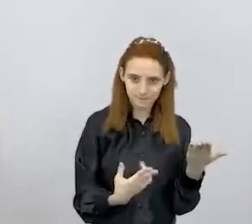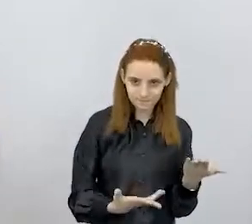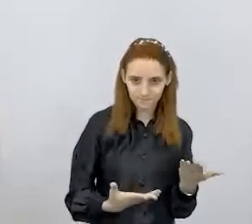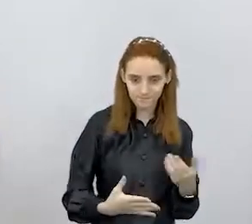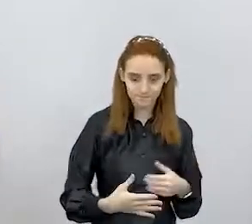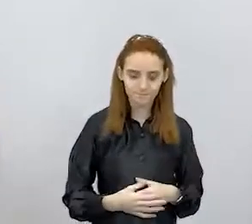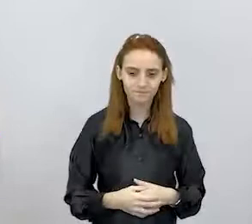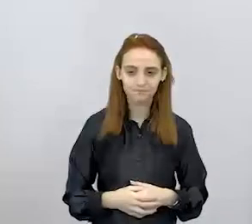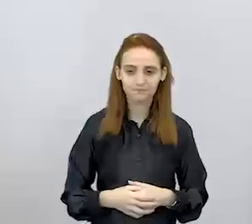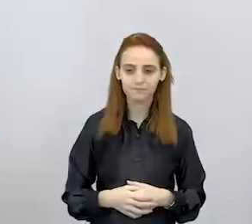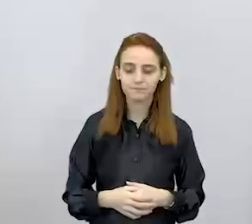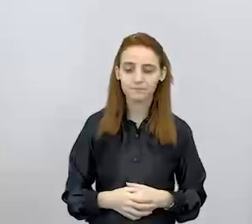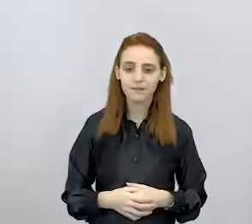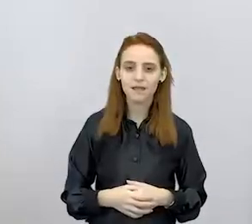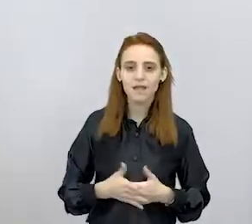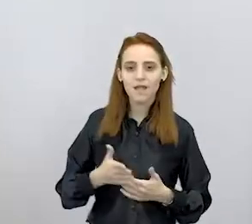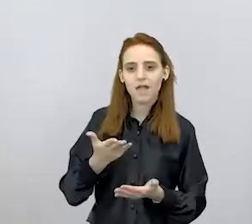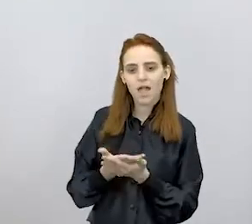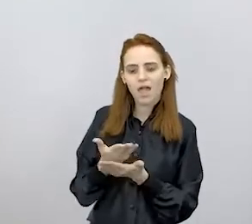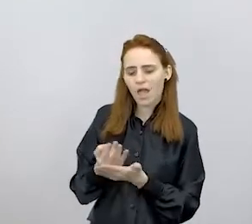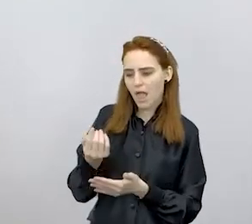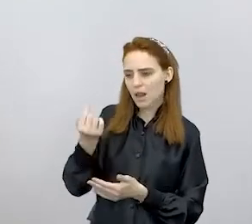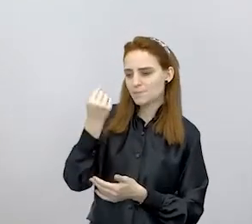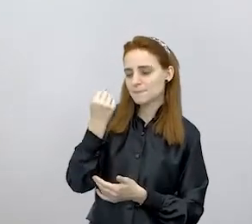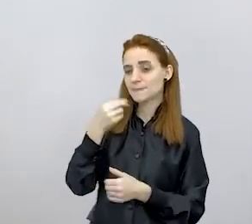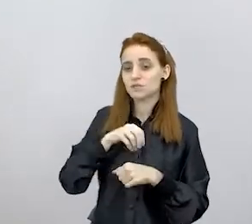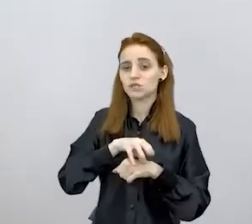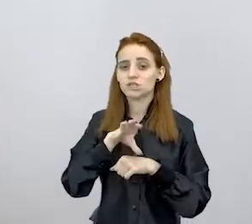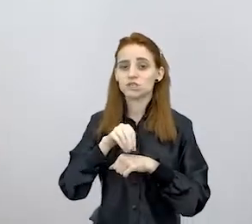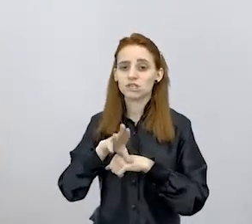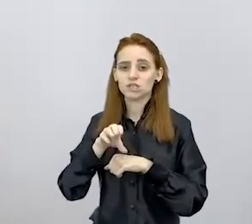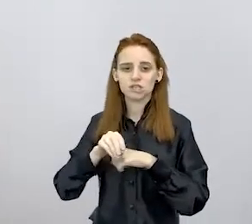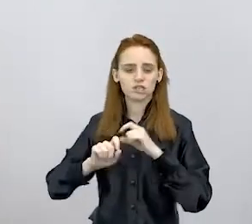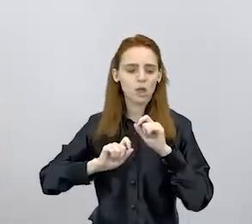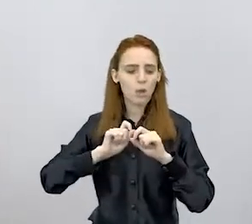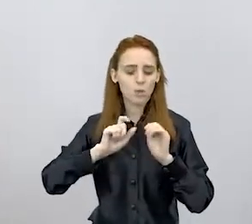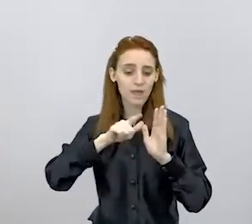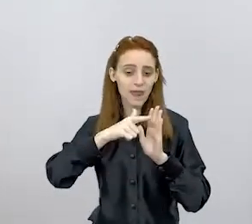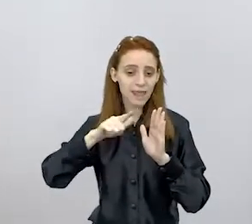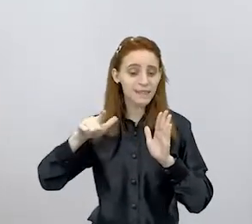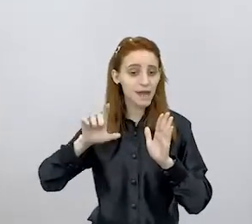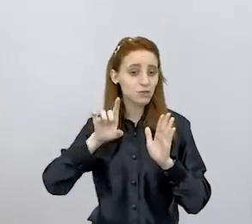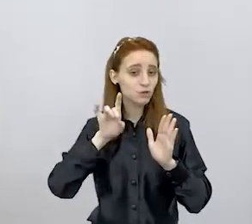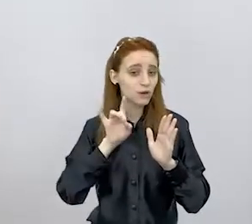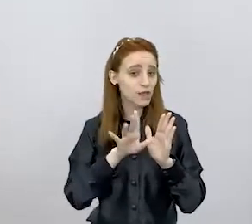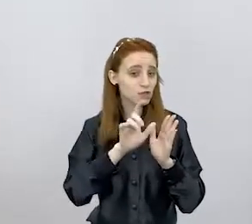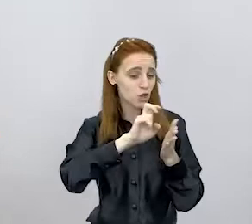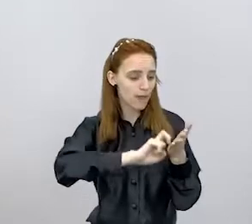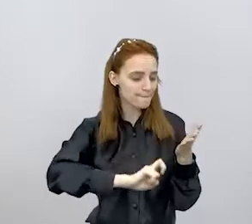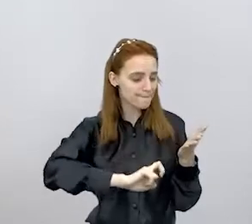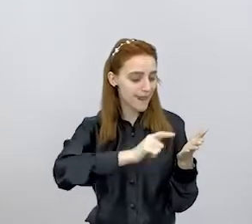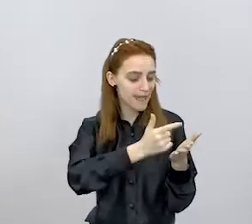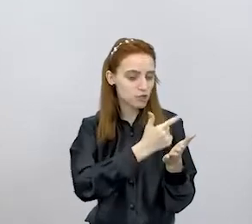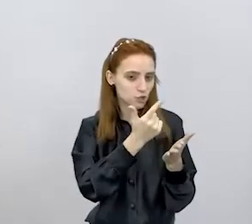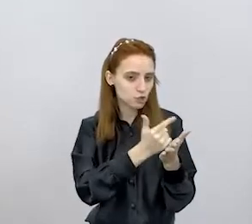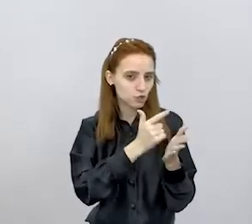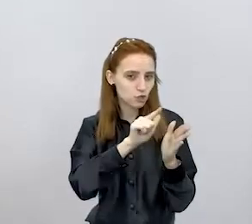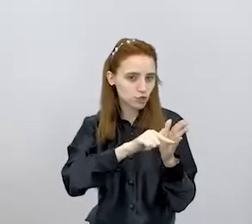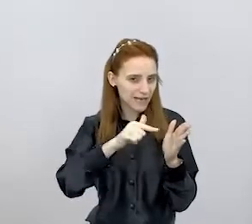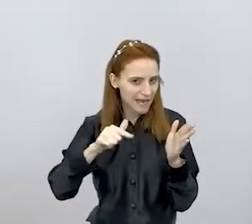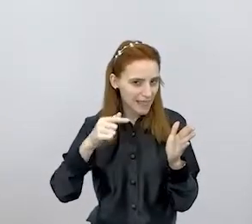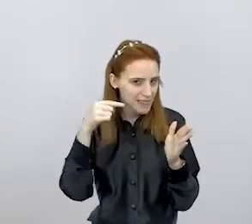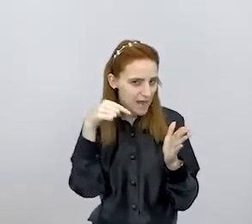Nós propusemos que a literatura ela avança por outros caminhos que não apenas o livro impresso com